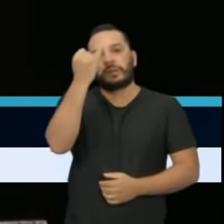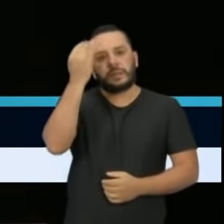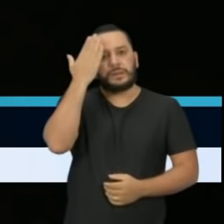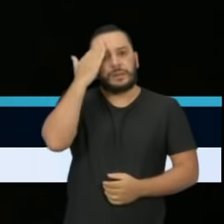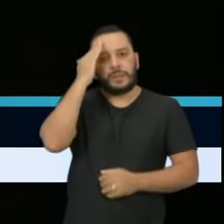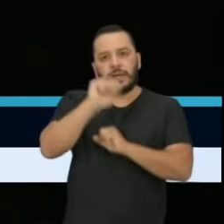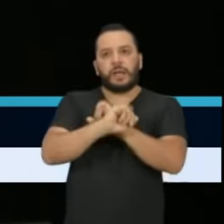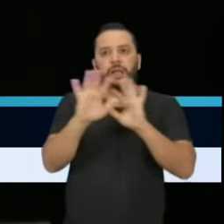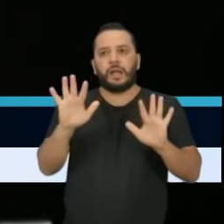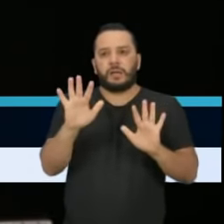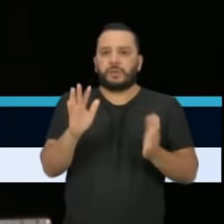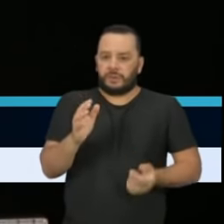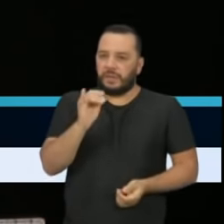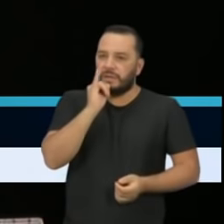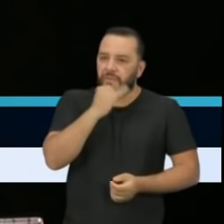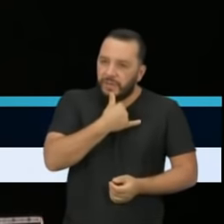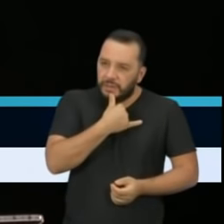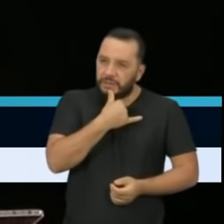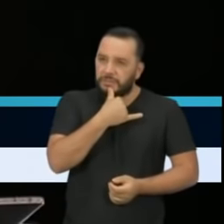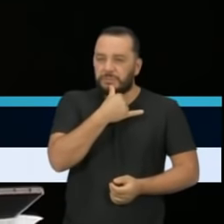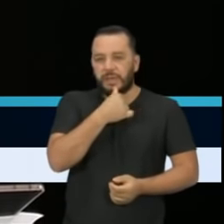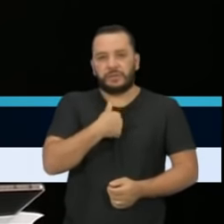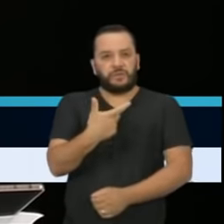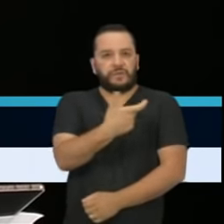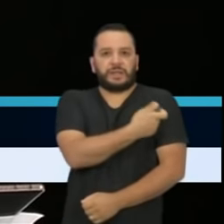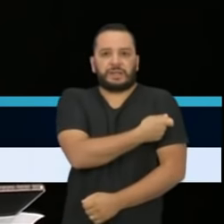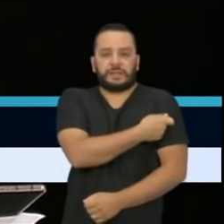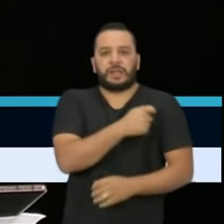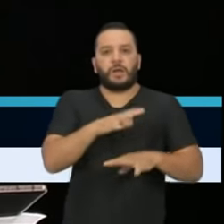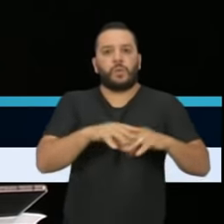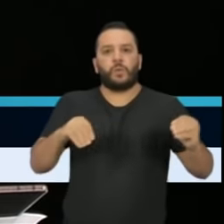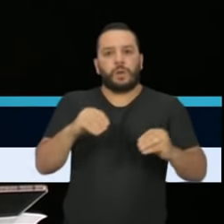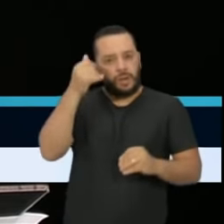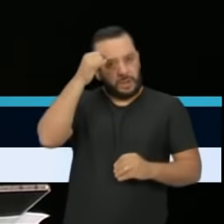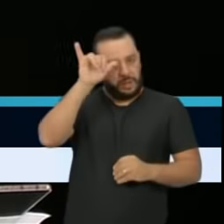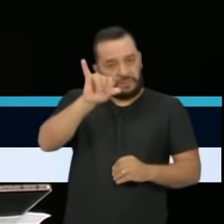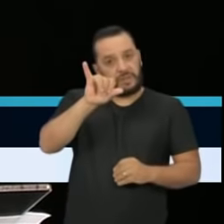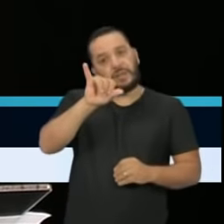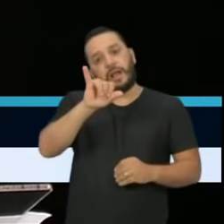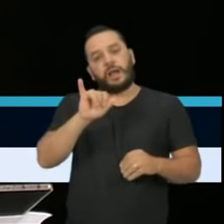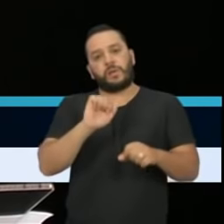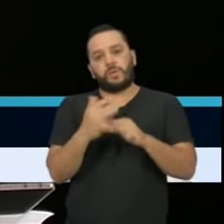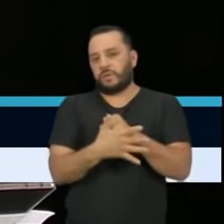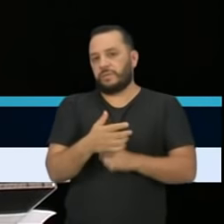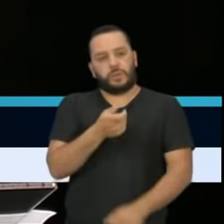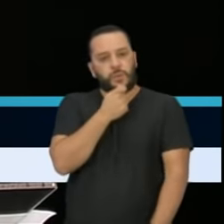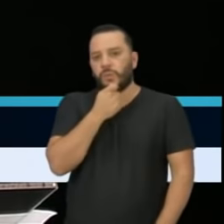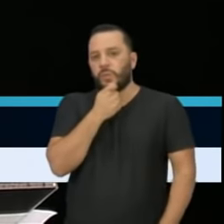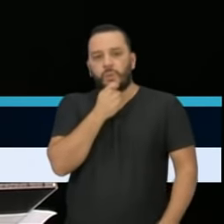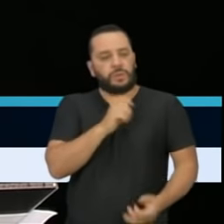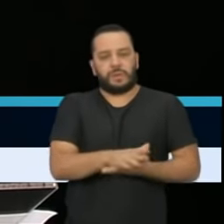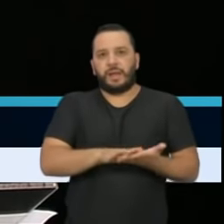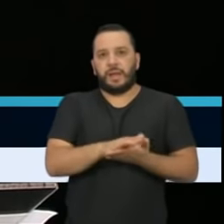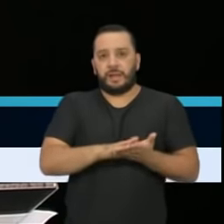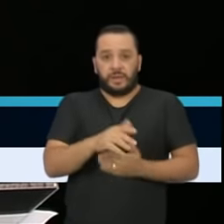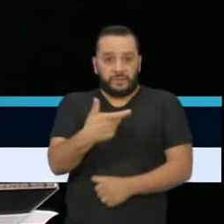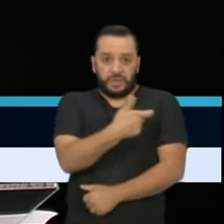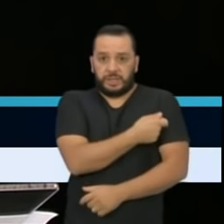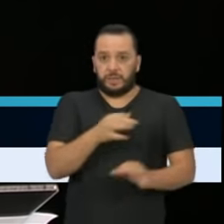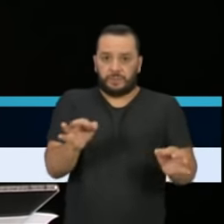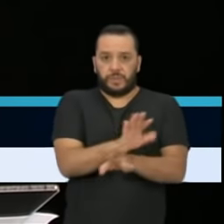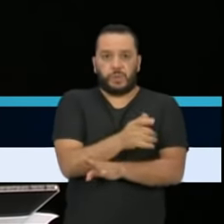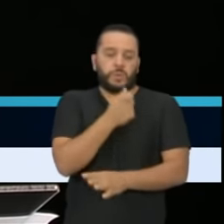claro? Infelizmente, nós não temos uma vacina contra o coronavírus, né? A gente queria muito que a gente já tivesse uma vacina, mas o